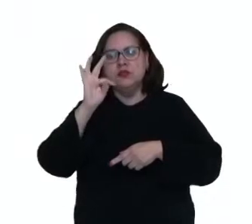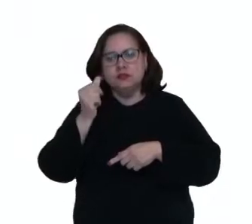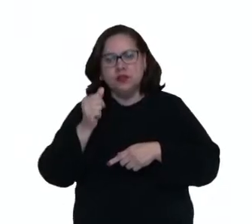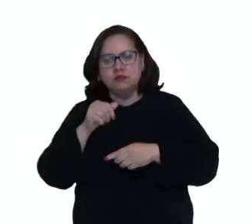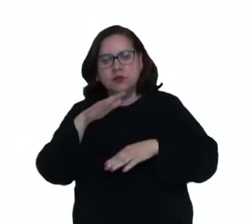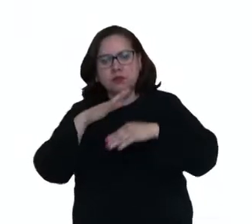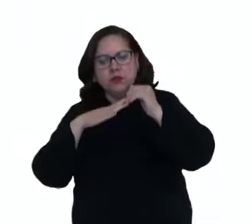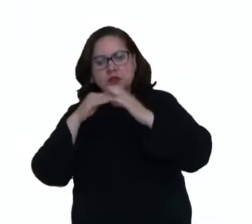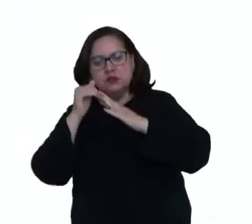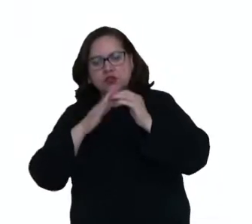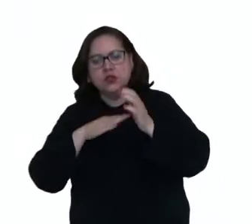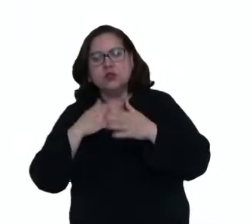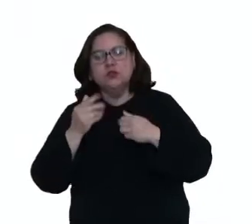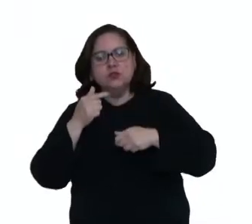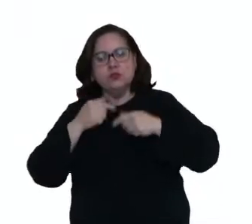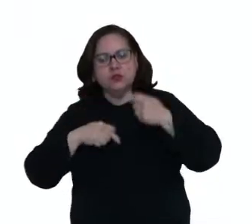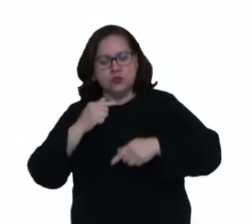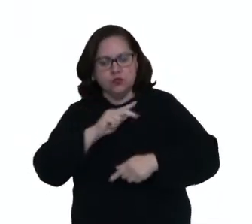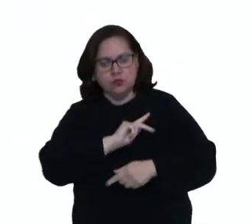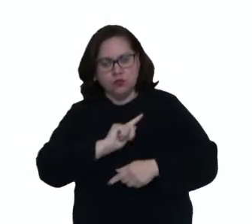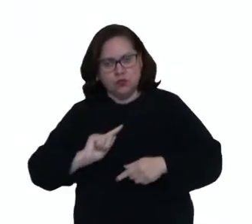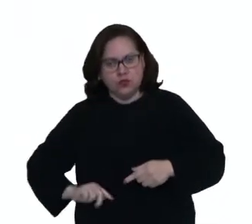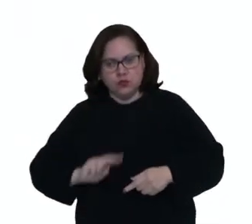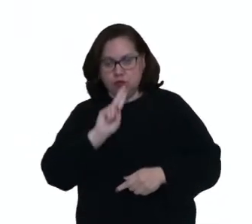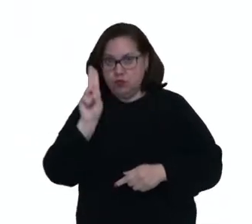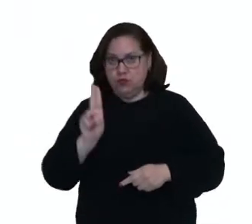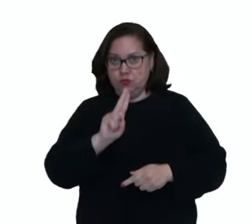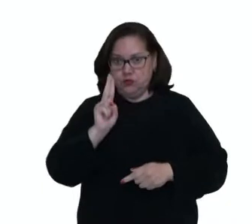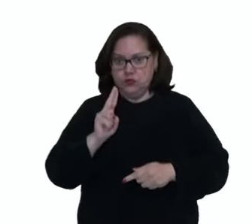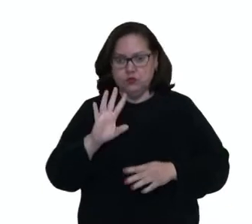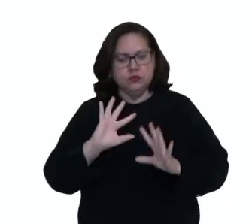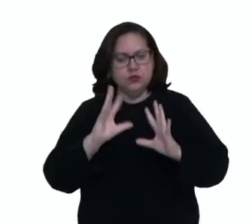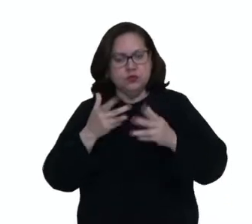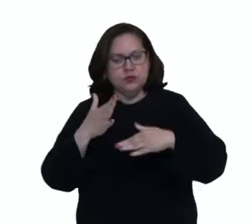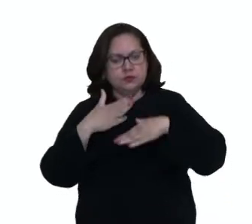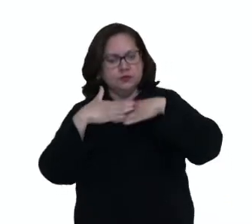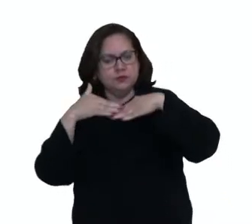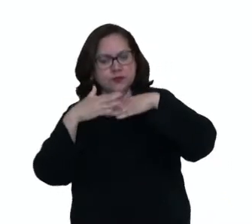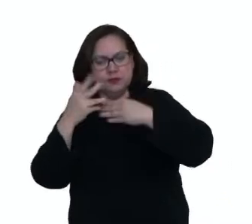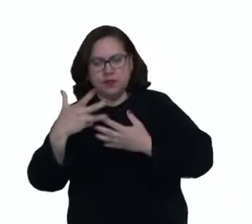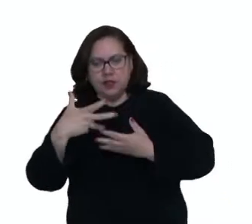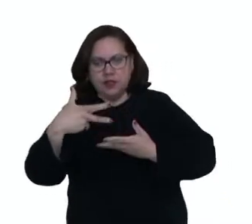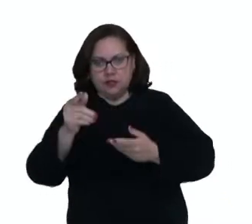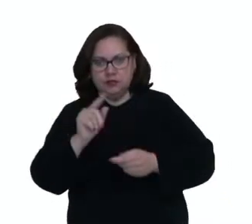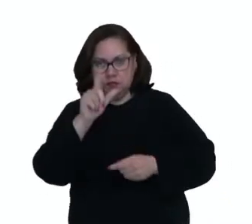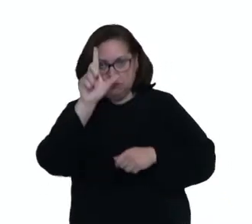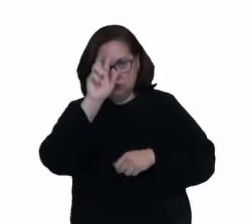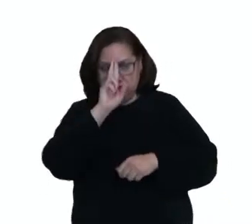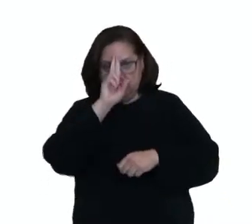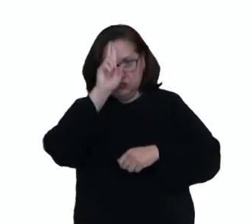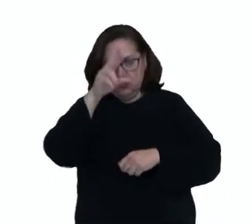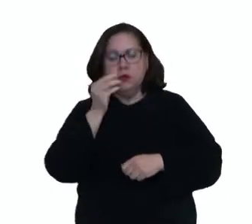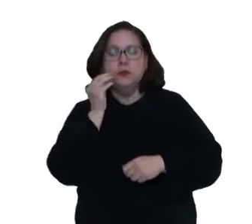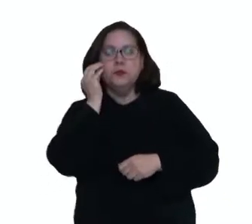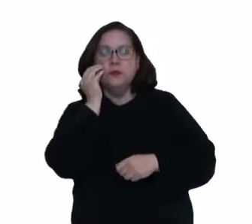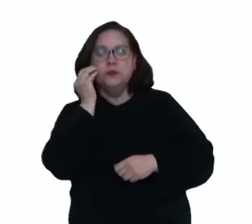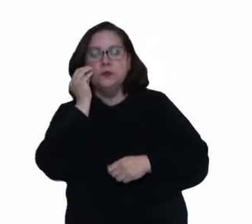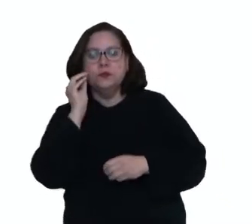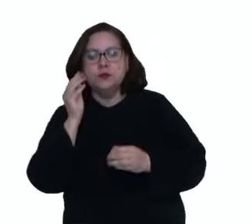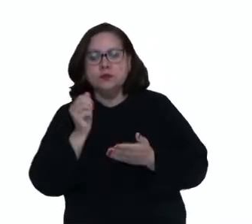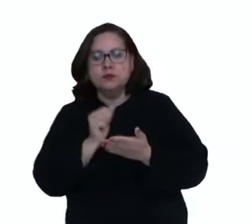prática política no qual o governante ele faz uso de todo o seu carisma enquanto líder na tentativa